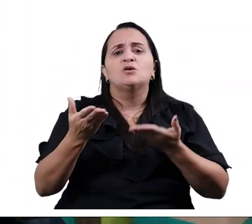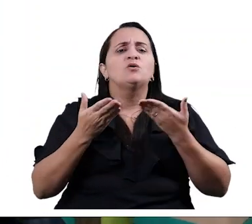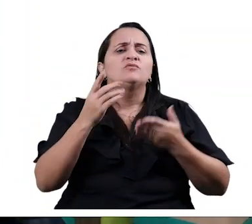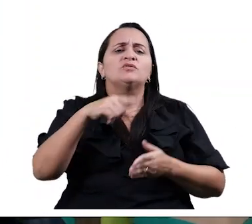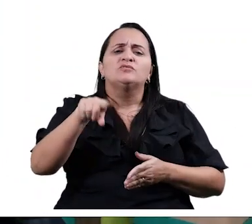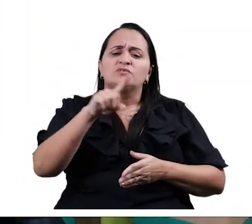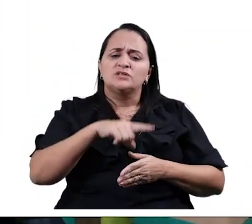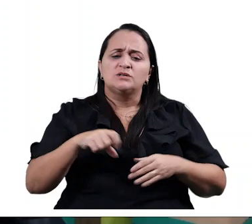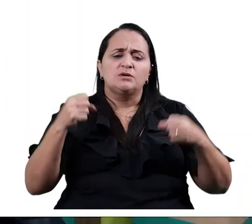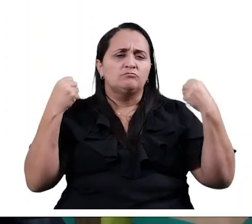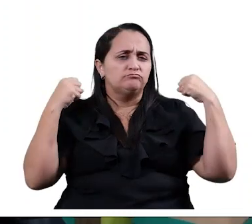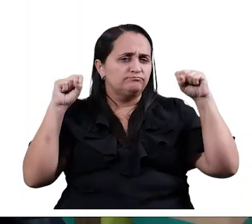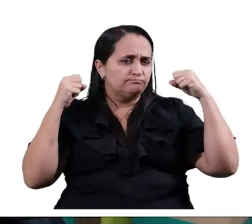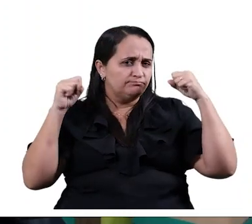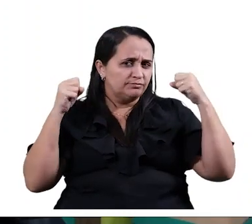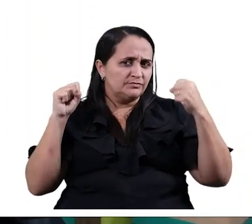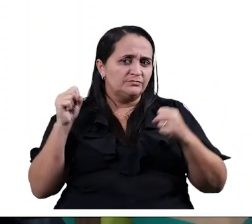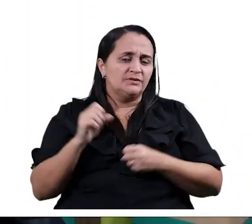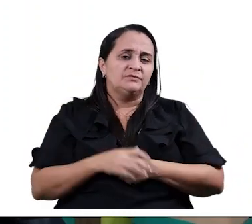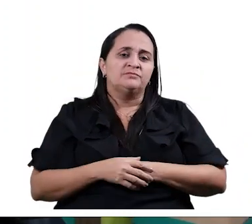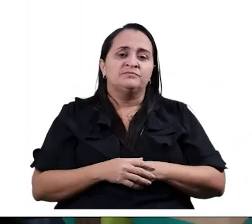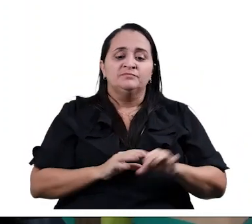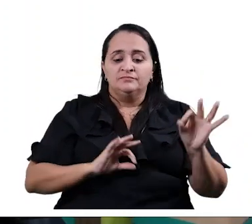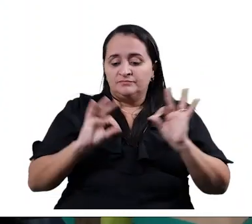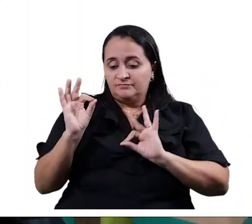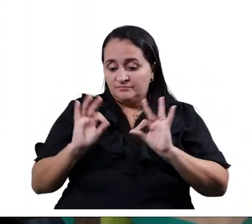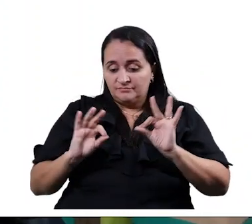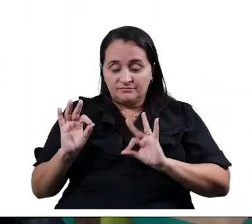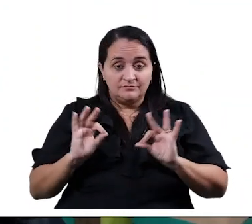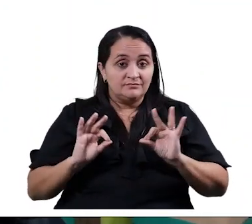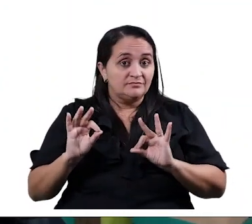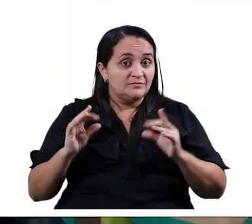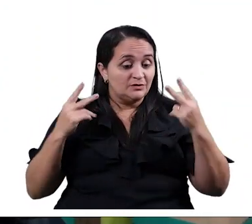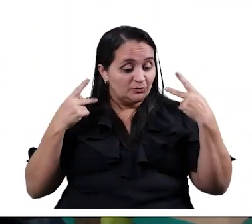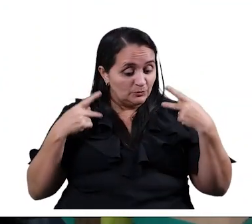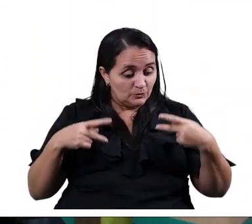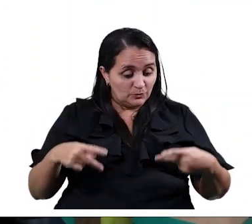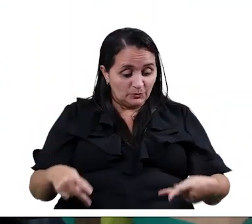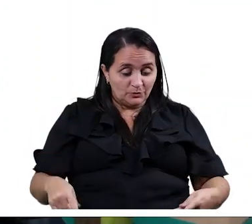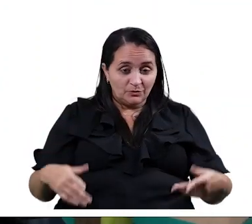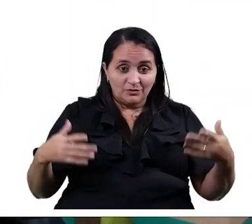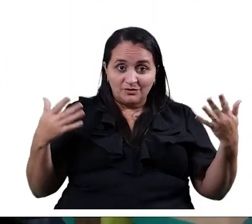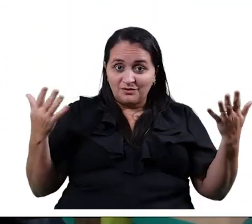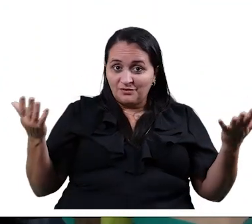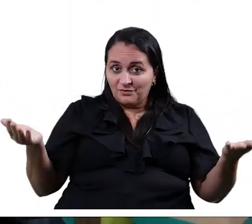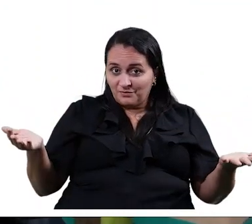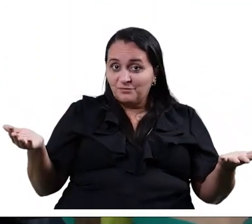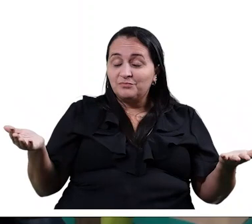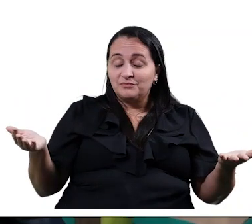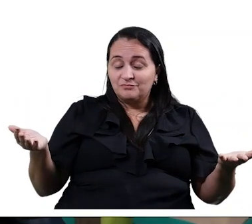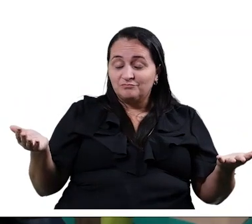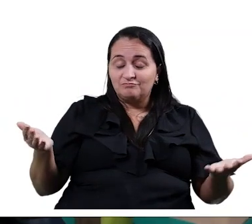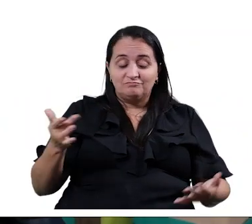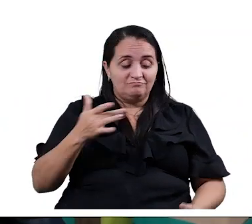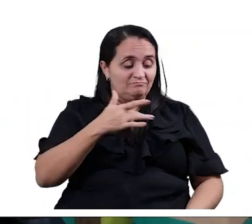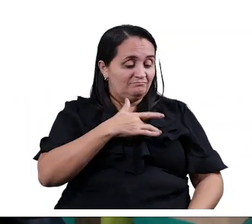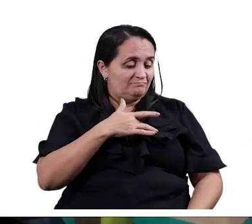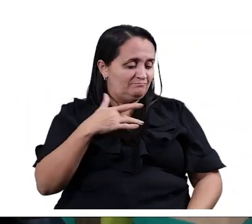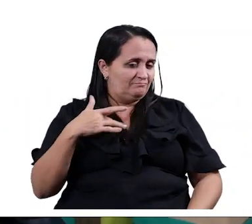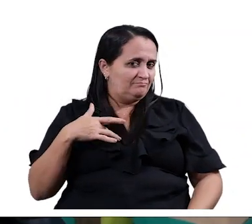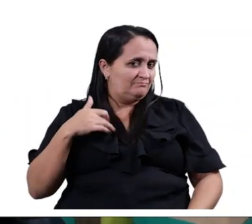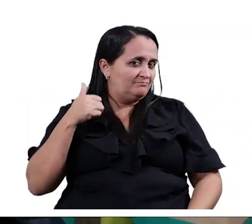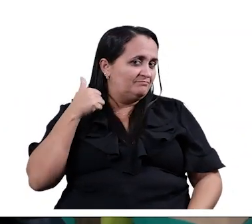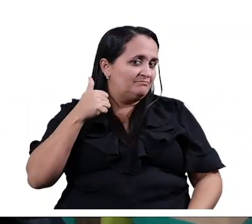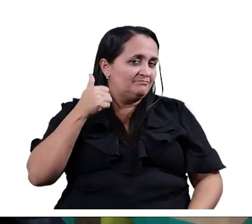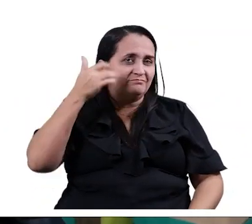a malhar, a exercitar seu corpo, porque um corpo são também faz a gente ter uma